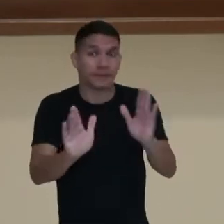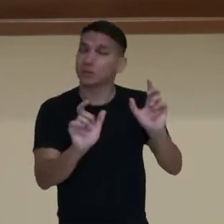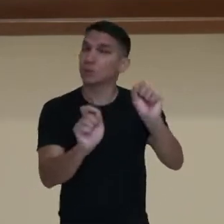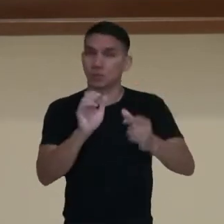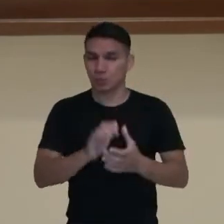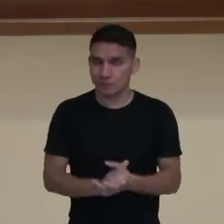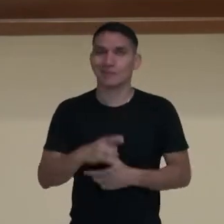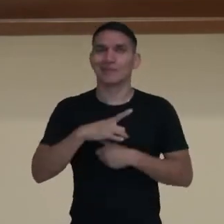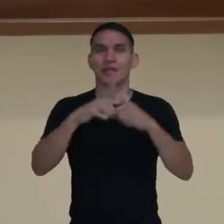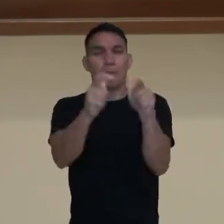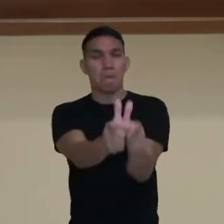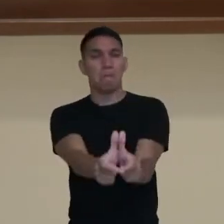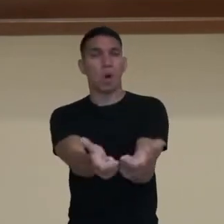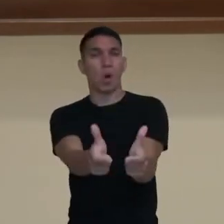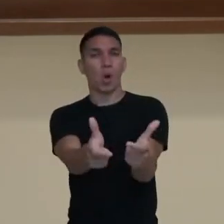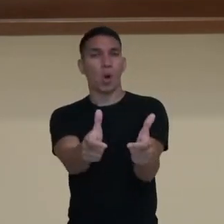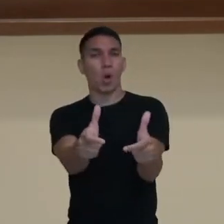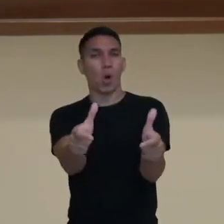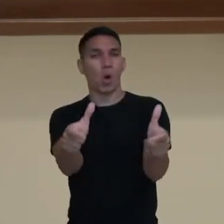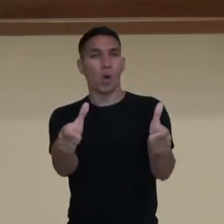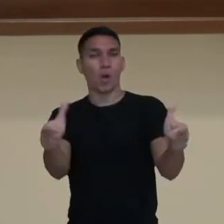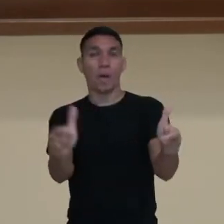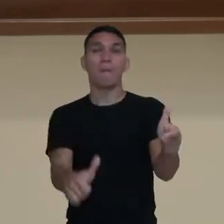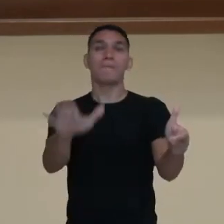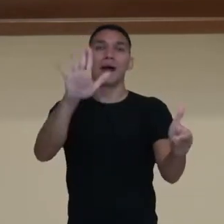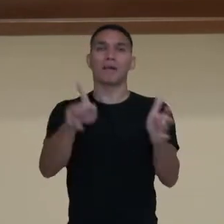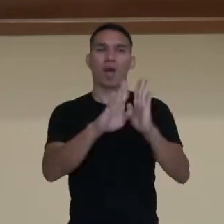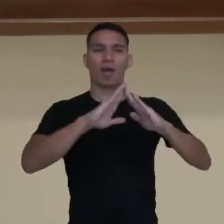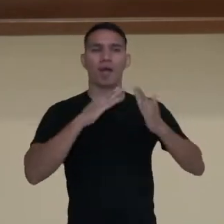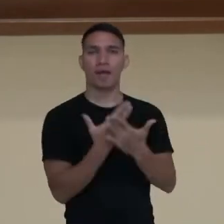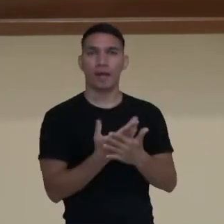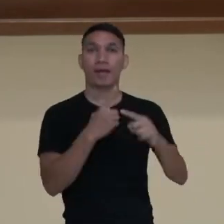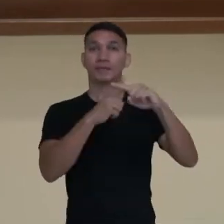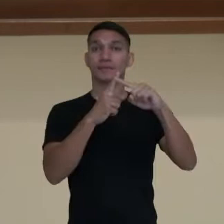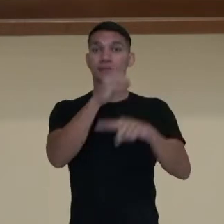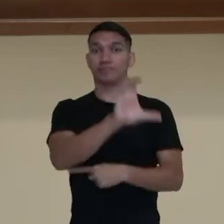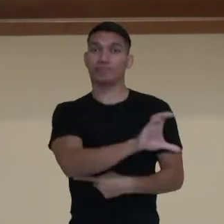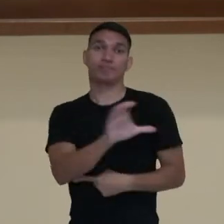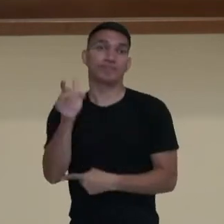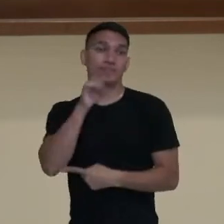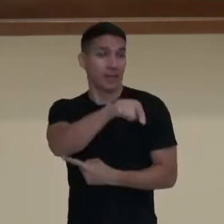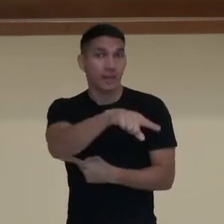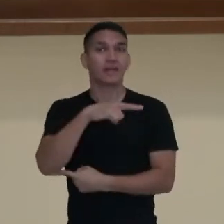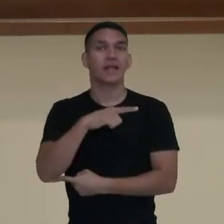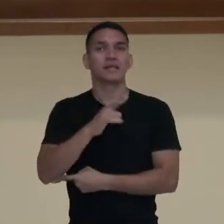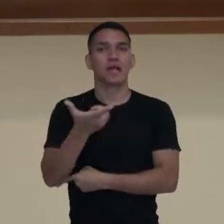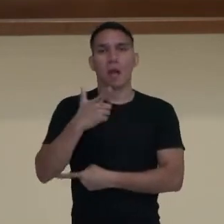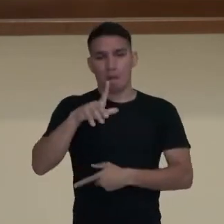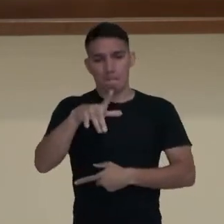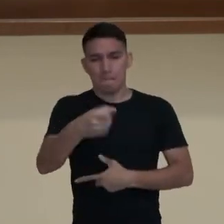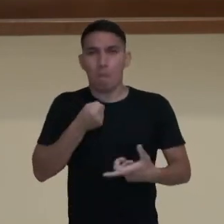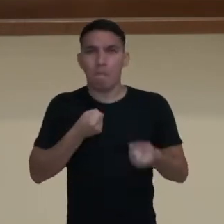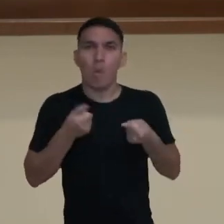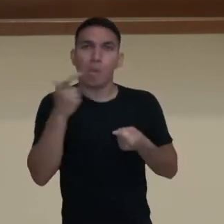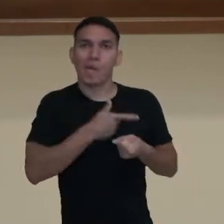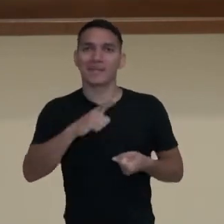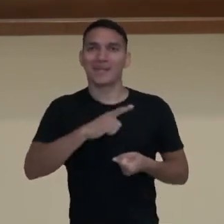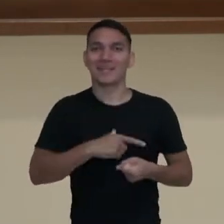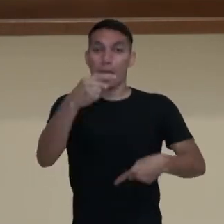A expansão da Igreja Católica. Estava crescendo, dominando politicamente,